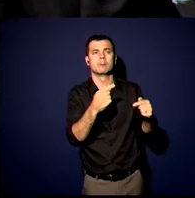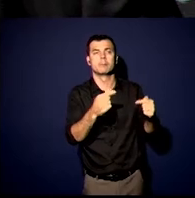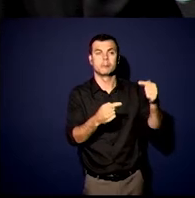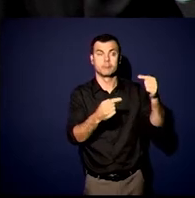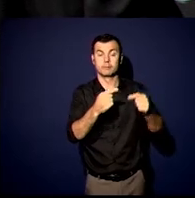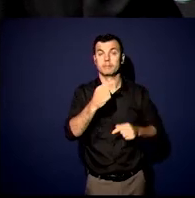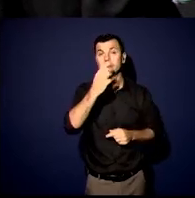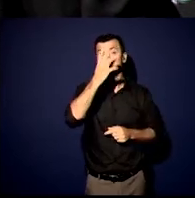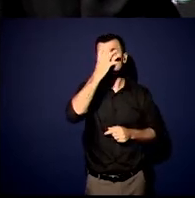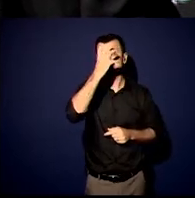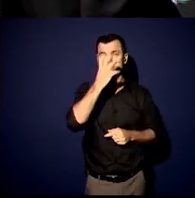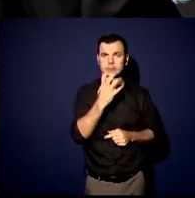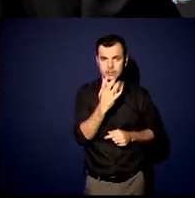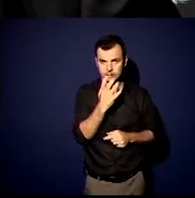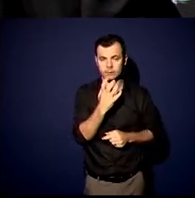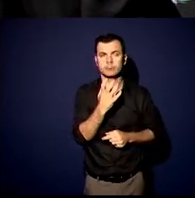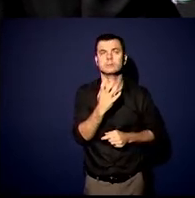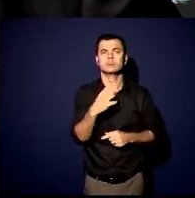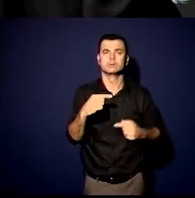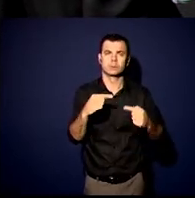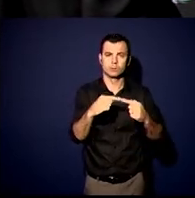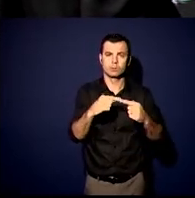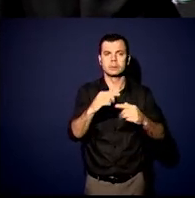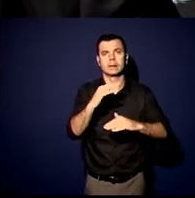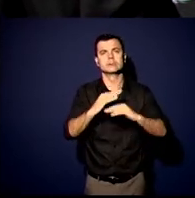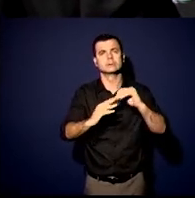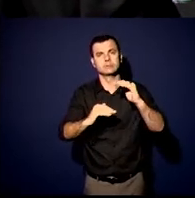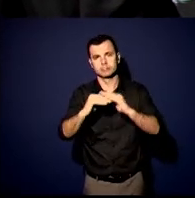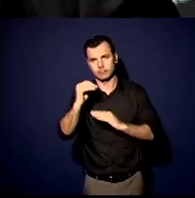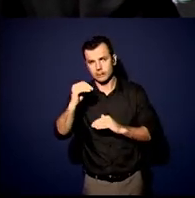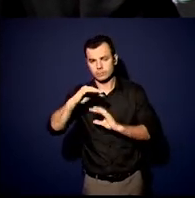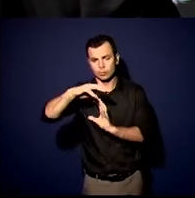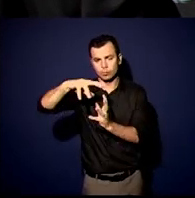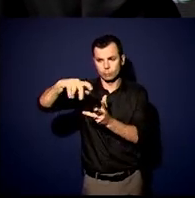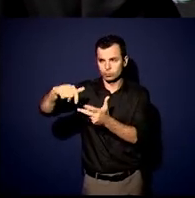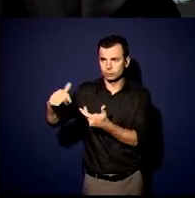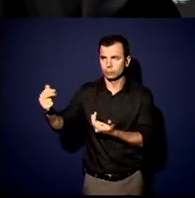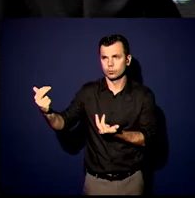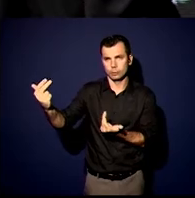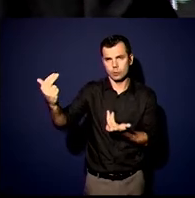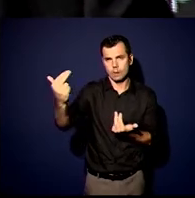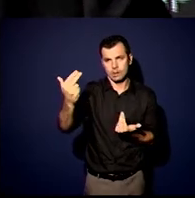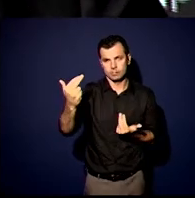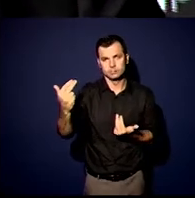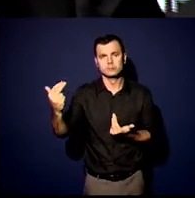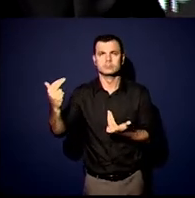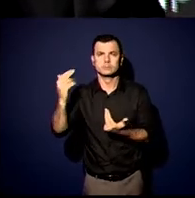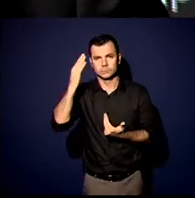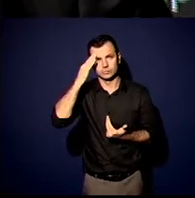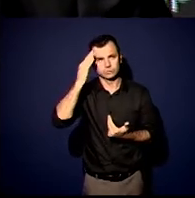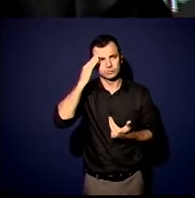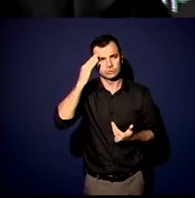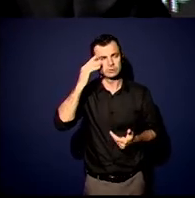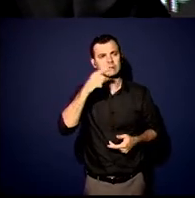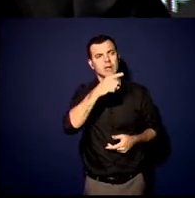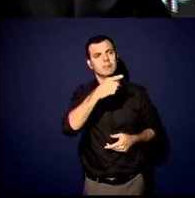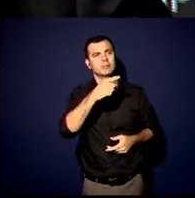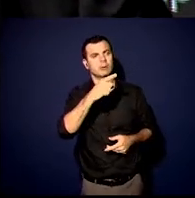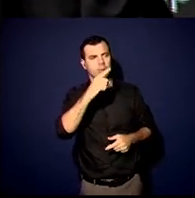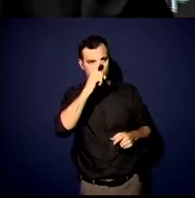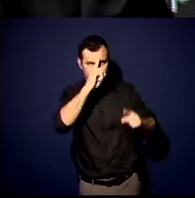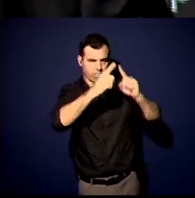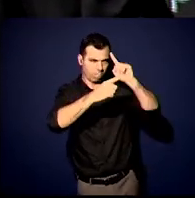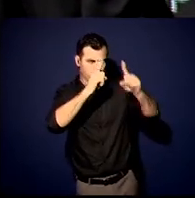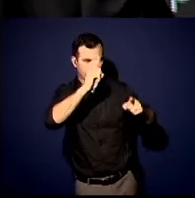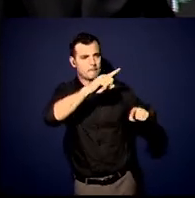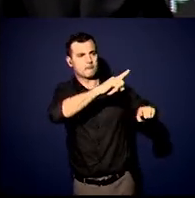que é alinhado com as melhores práticas internacionais em que não há obviamente nenhum cerceamento a liberdade de expressão mas